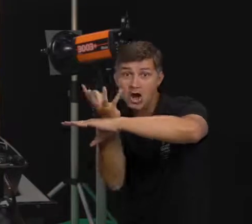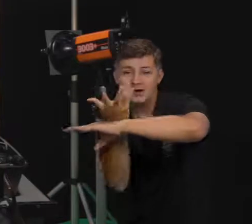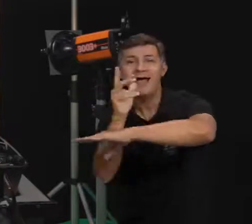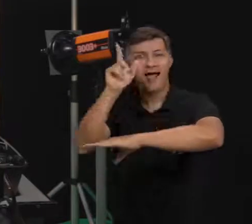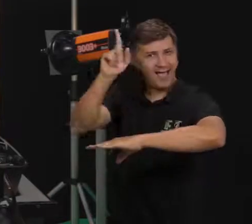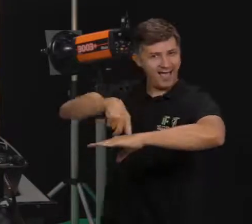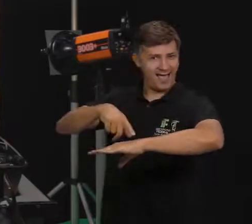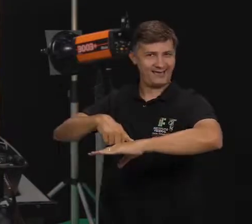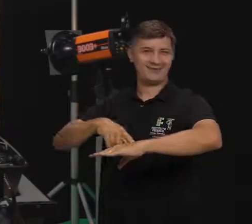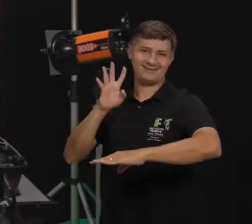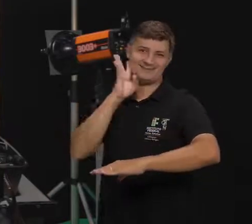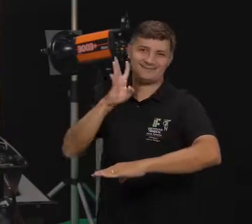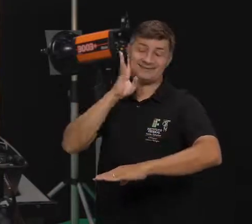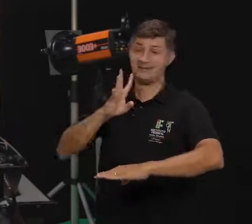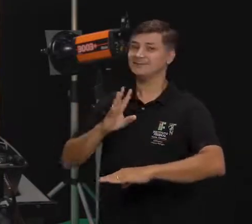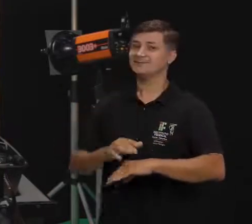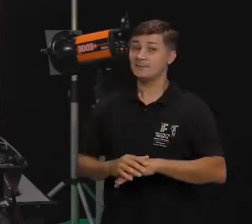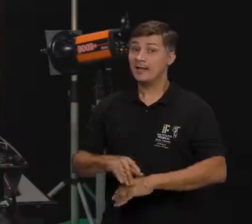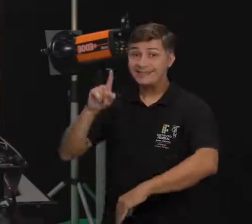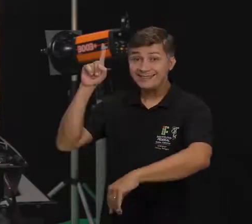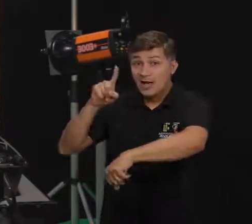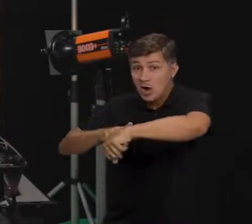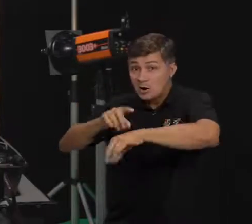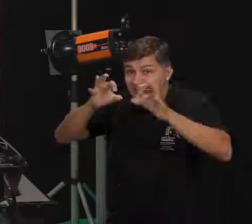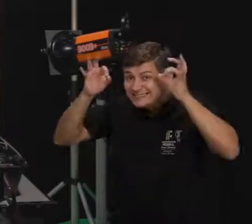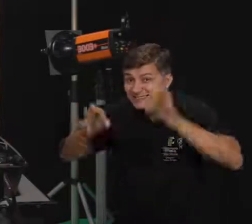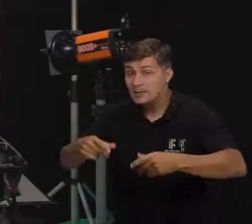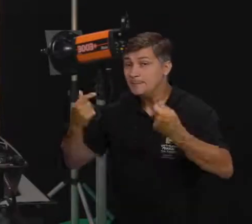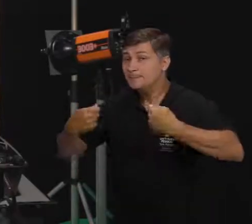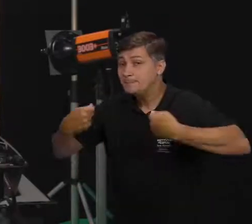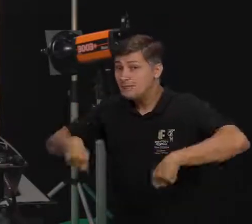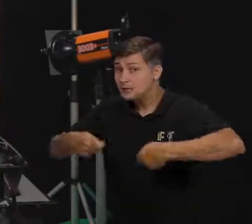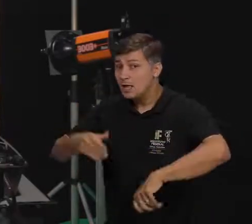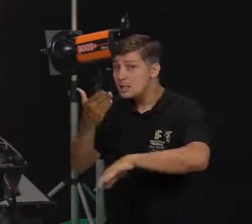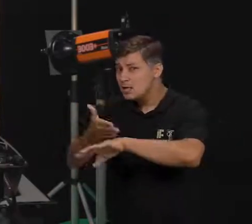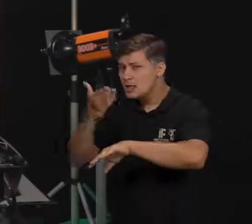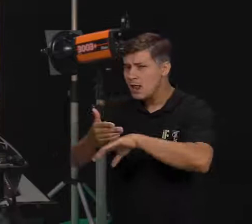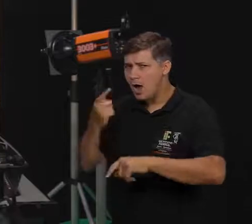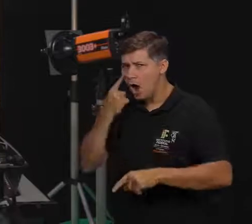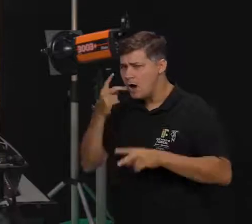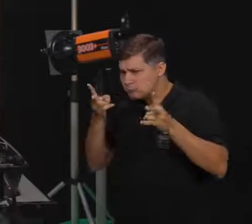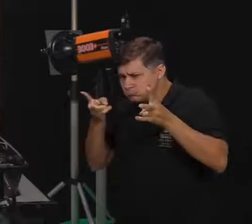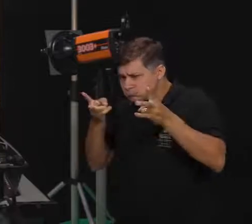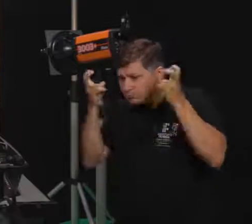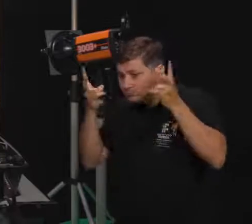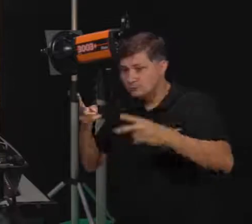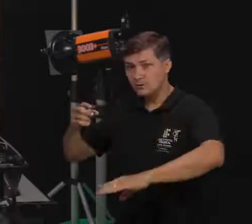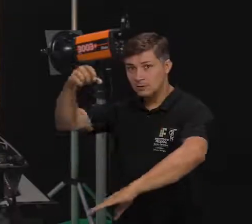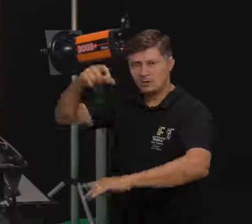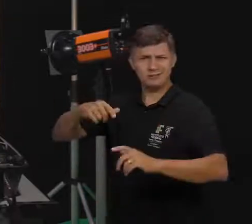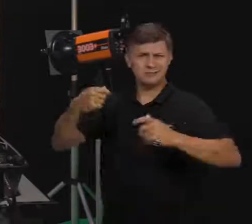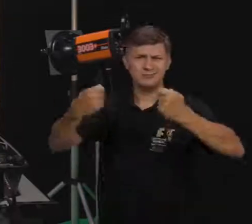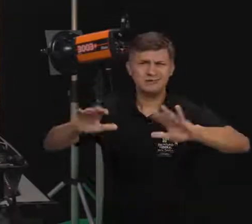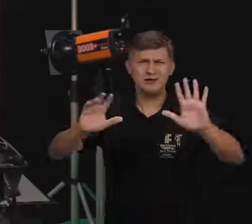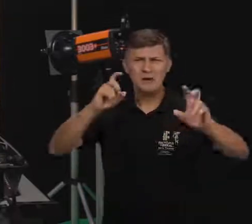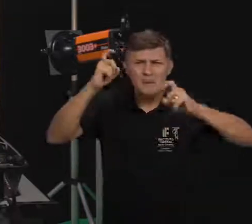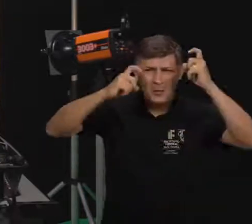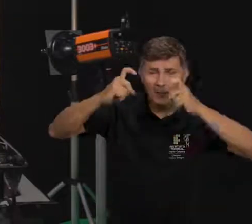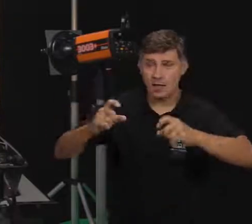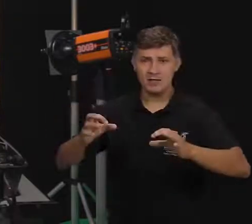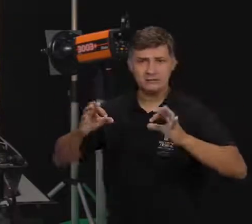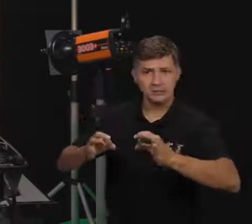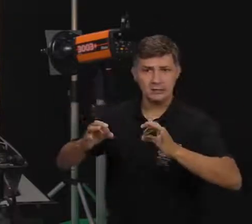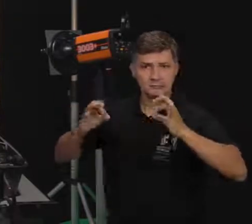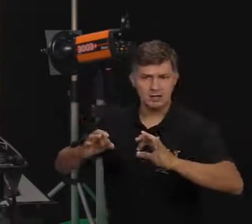splash, né? Isso que é o mais interessante. Então, o momento exato, eu tenho que treinar o meu olhar, mas é o momento exato, eu não preciso ter preocupação, tenho